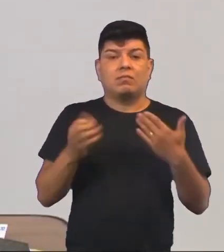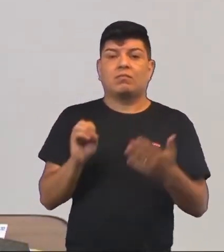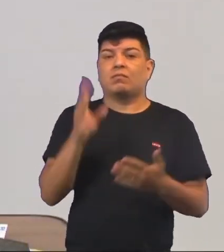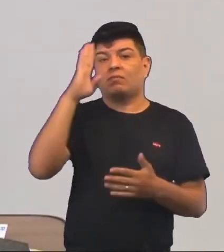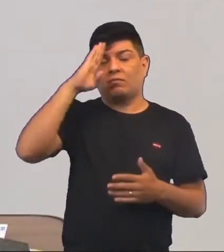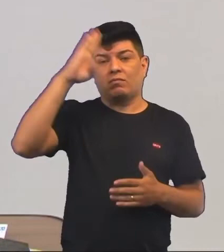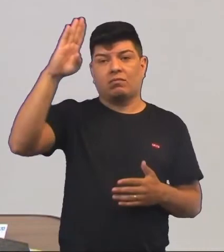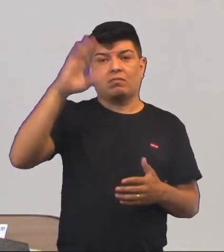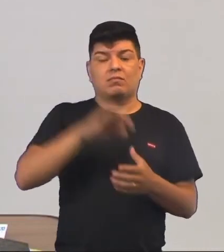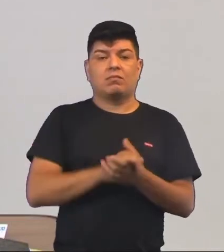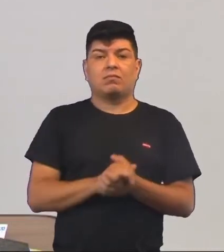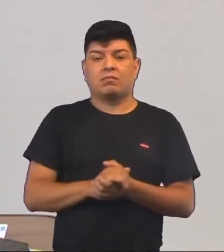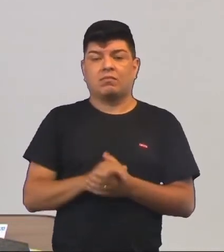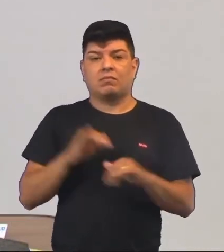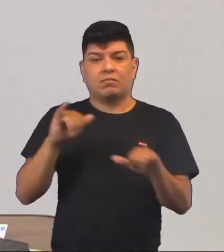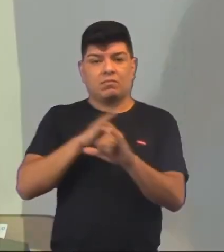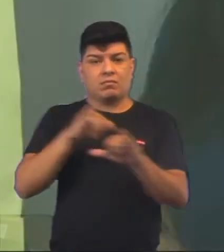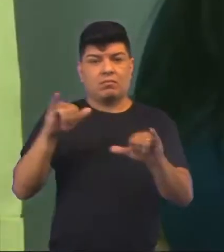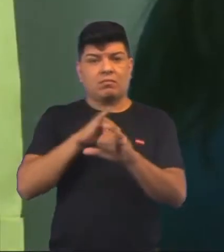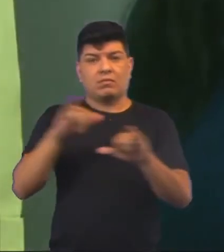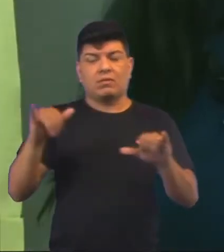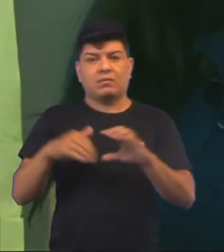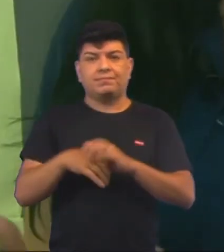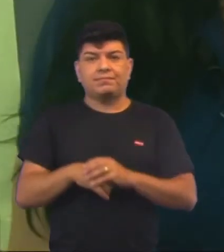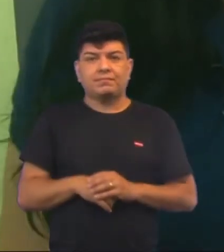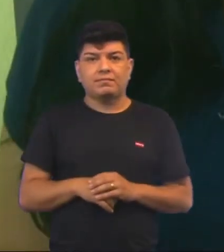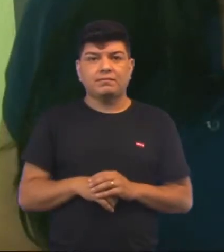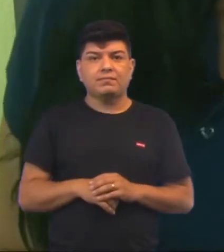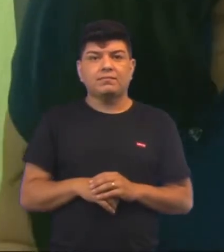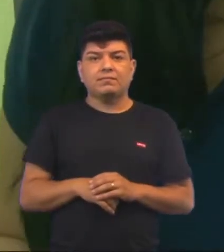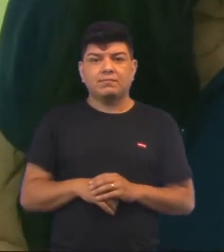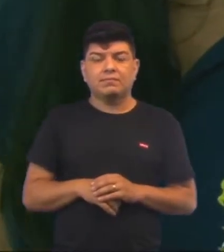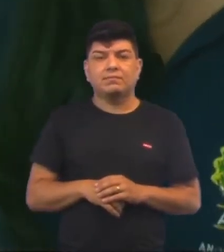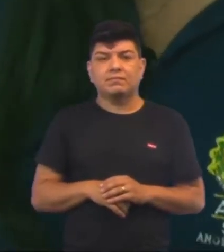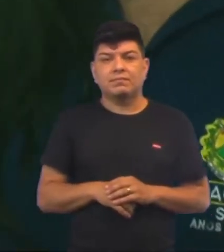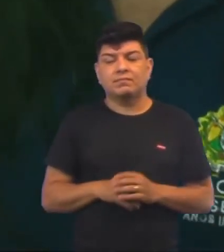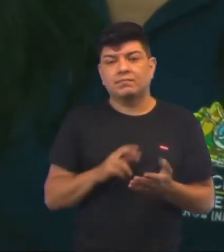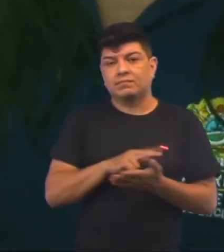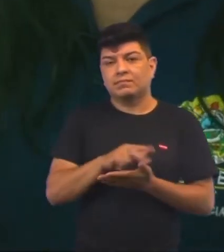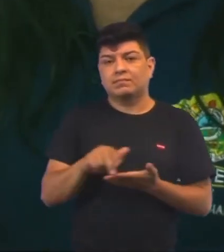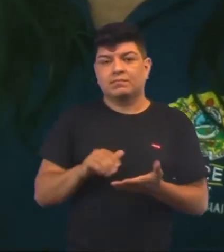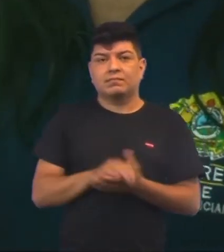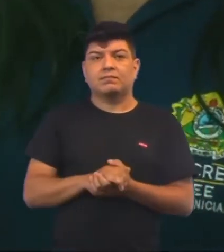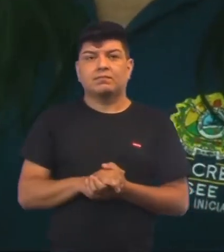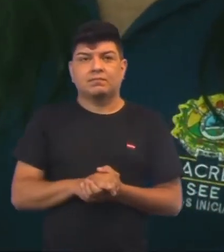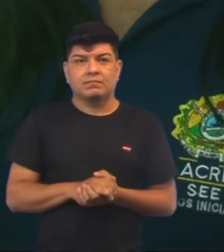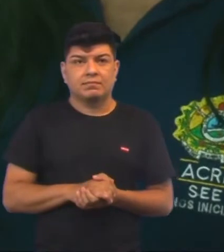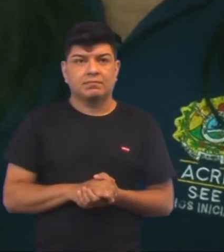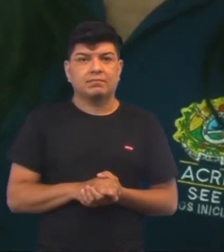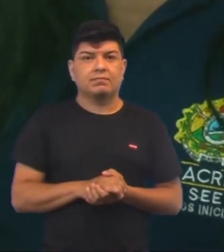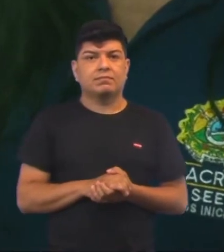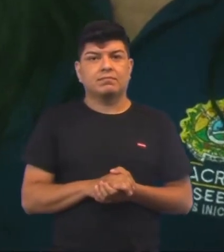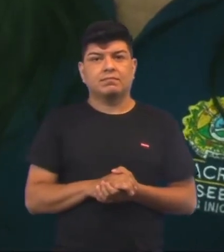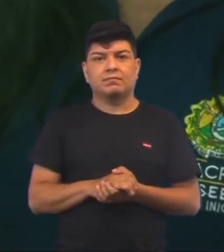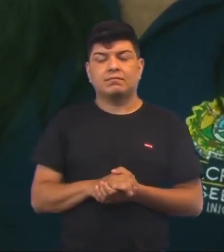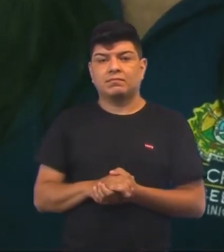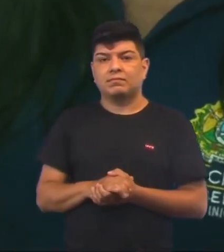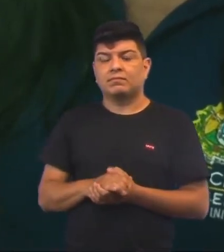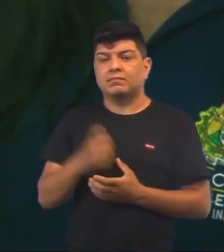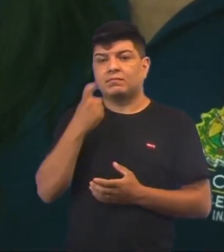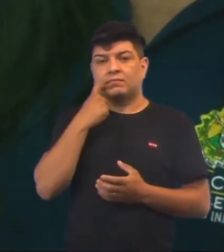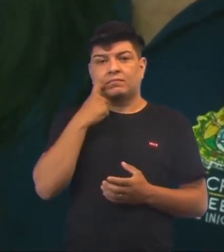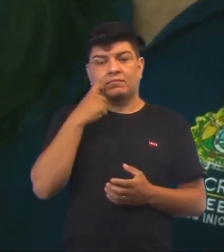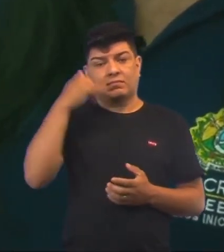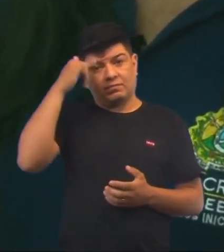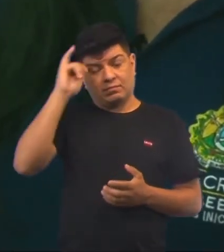fato principal dessa notícia? Foi citado várias coisas, né? Ah, foi encontrado peixe-boi, ele